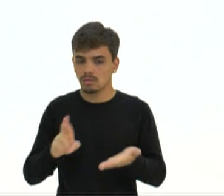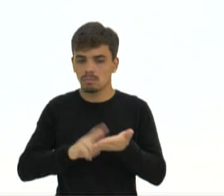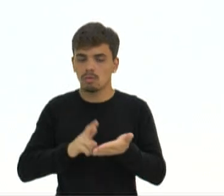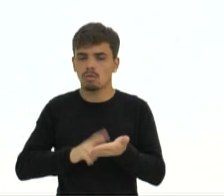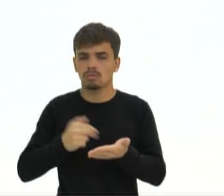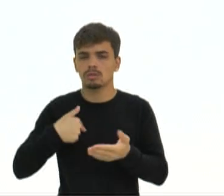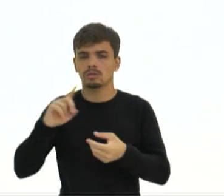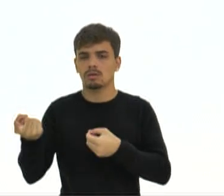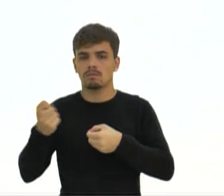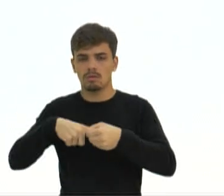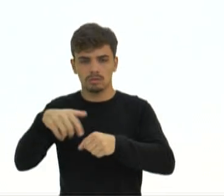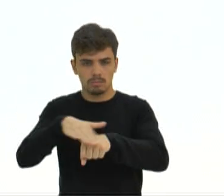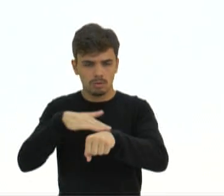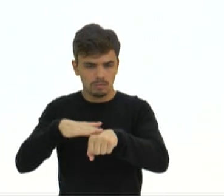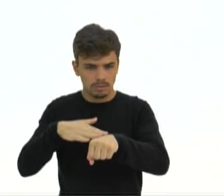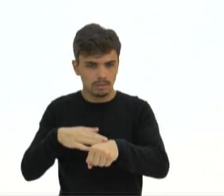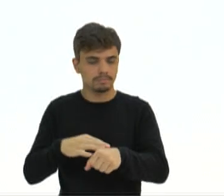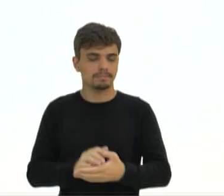para conversar um pouquinho mais.